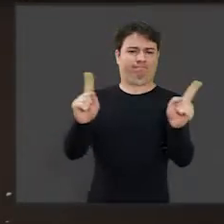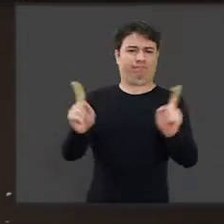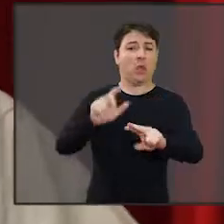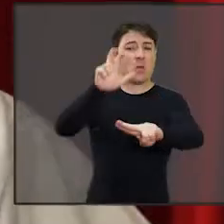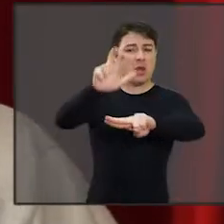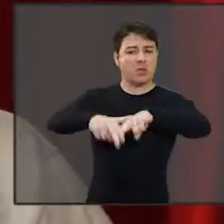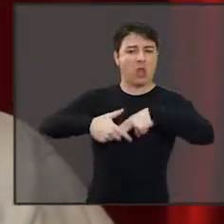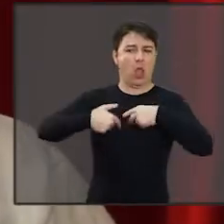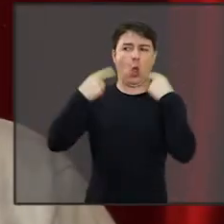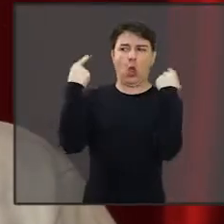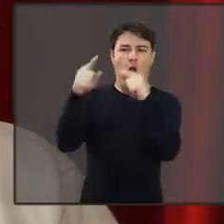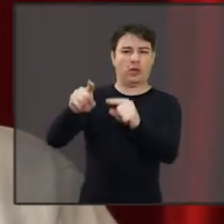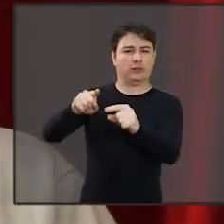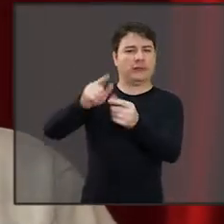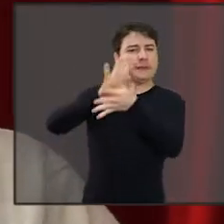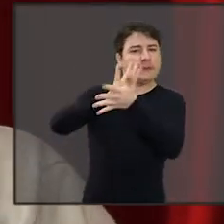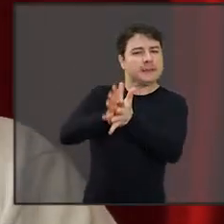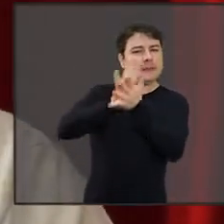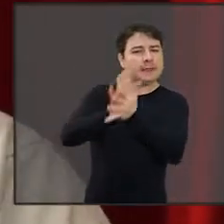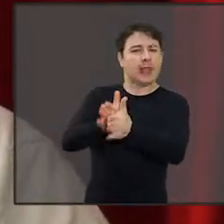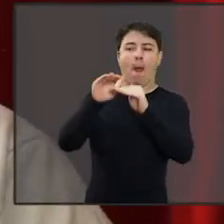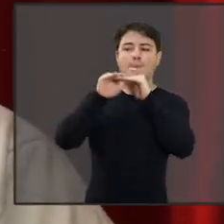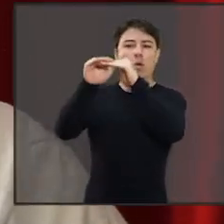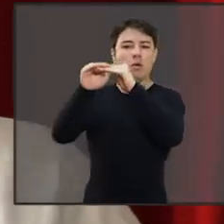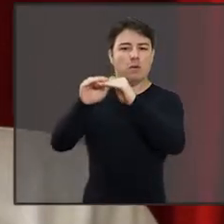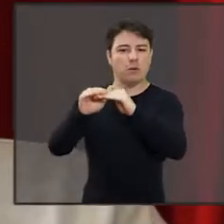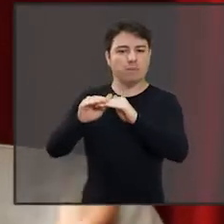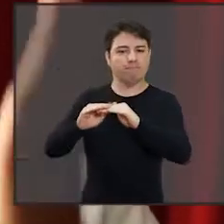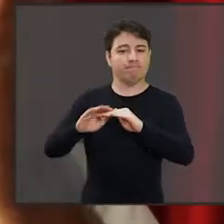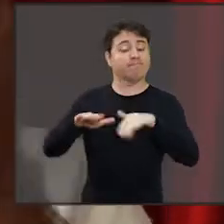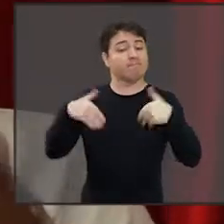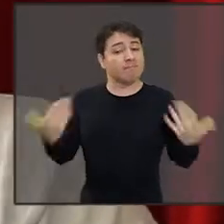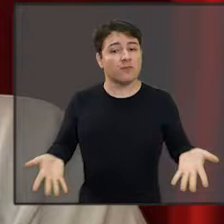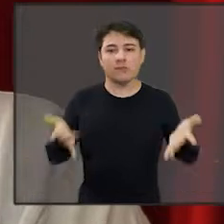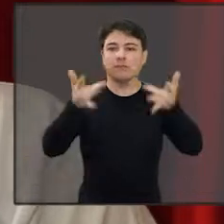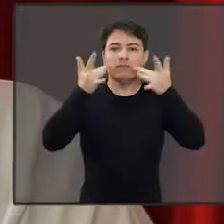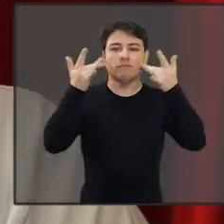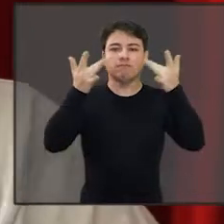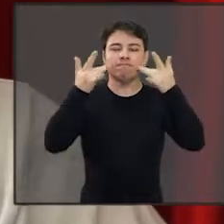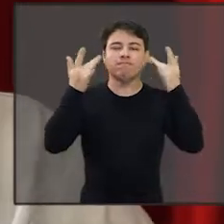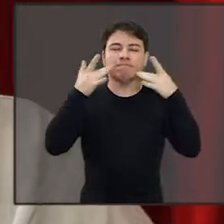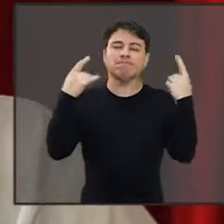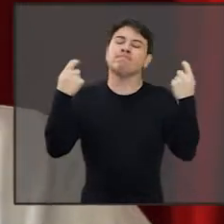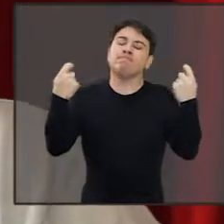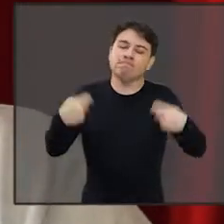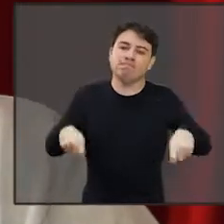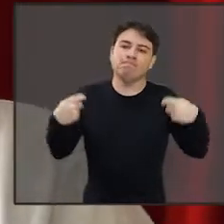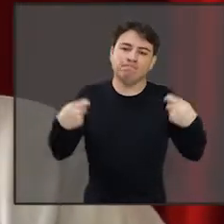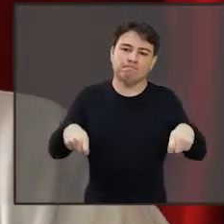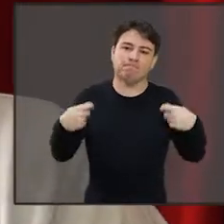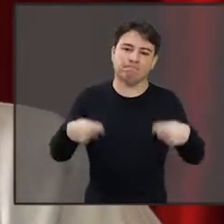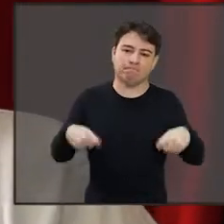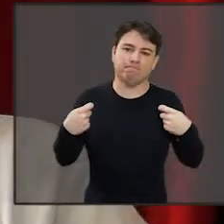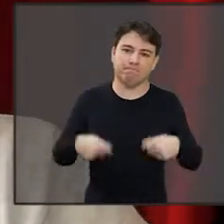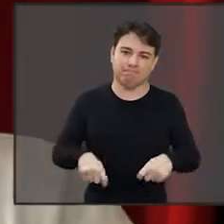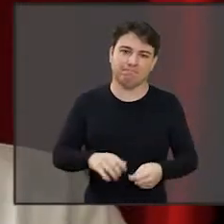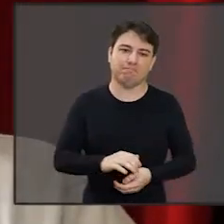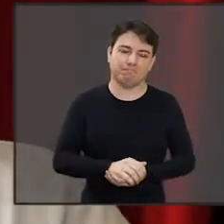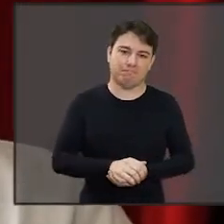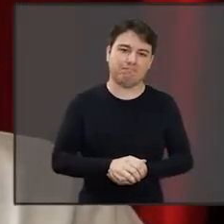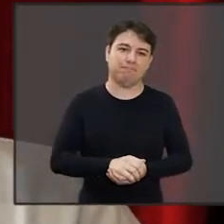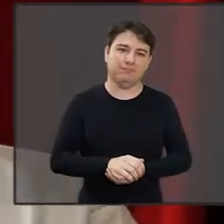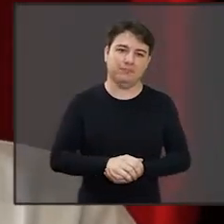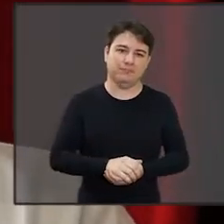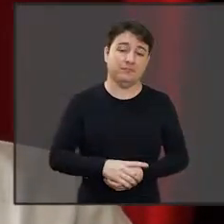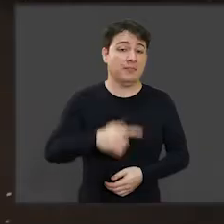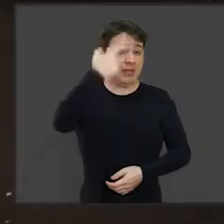me conformo que você enxerga um mundo diferente de mim e eu preciso anular a sua visão de mundo para que só a minha valha, a gente